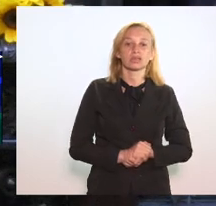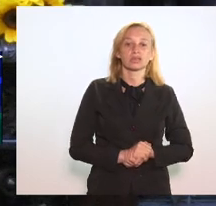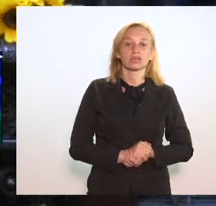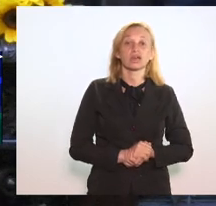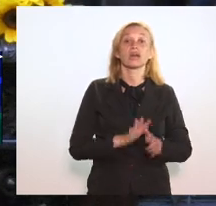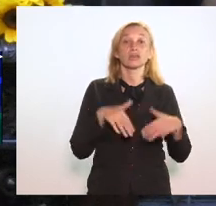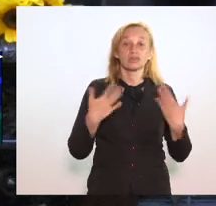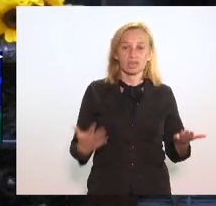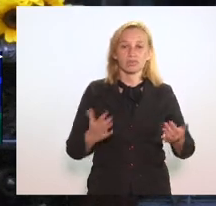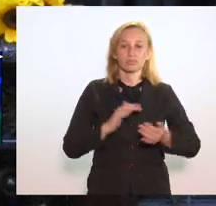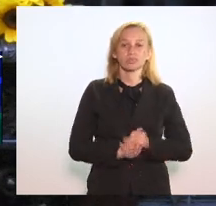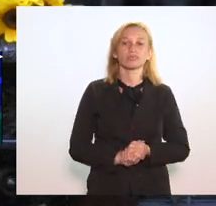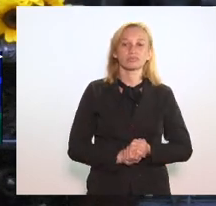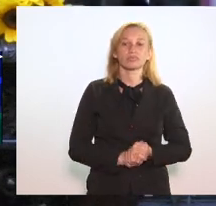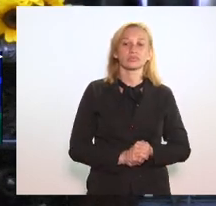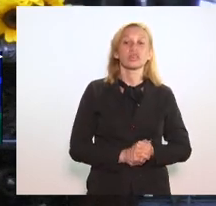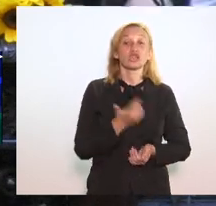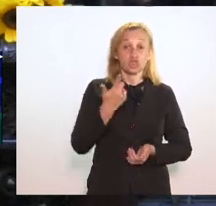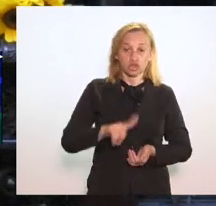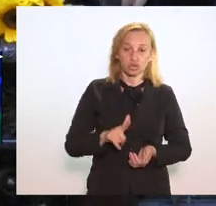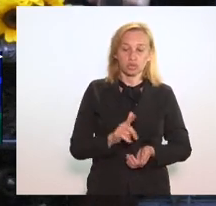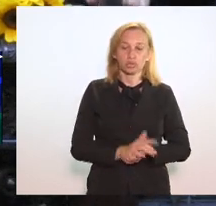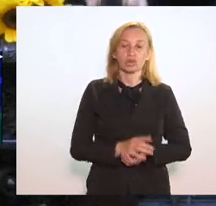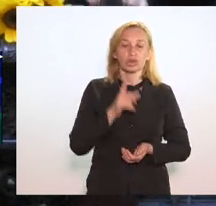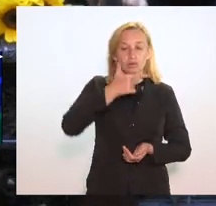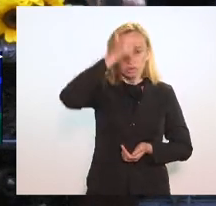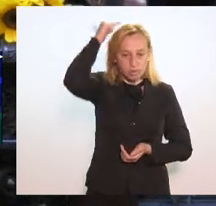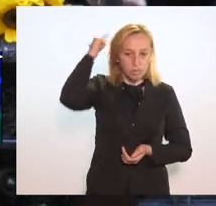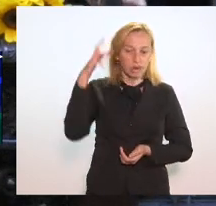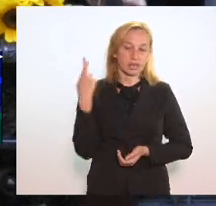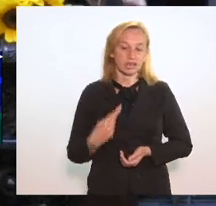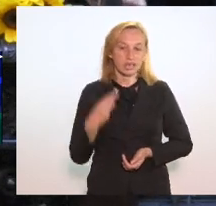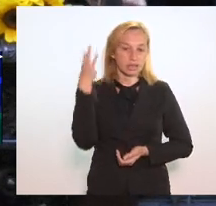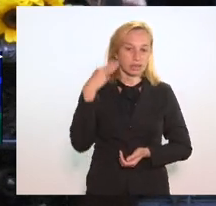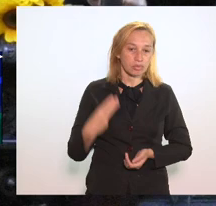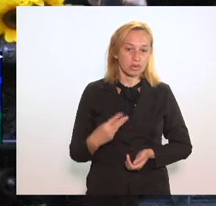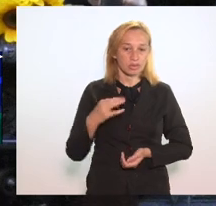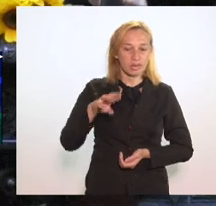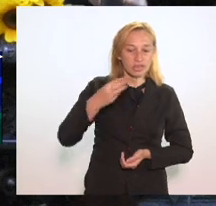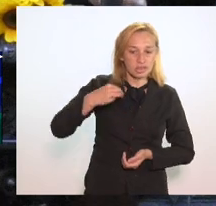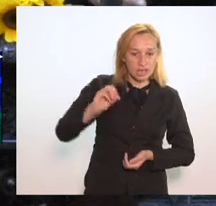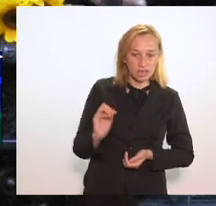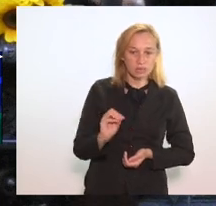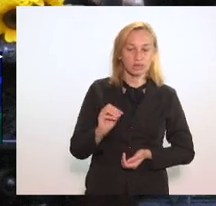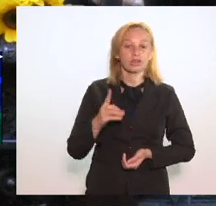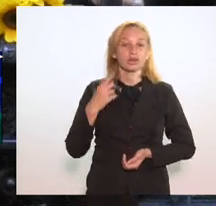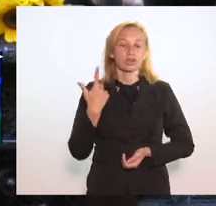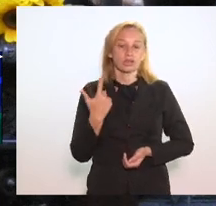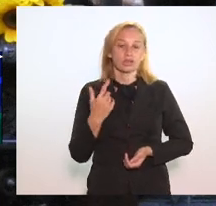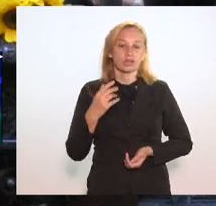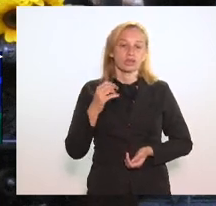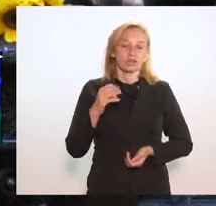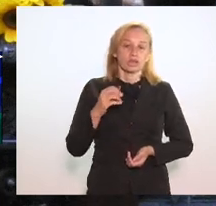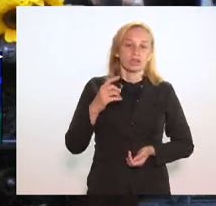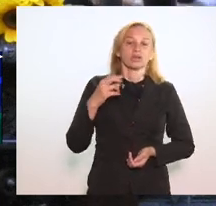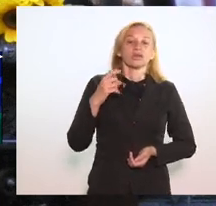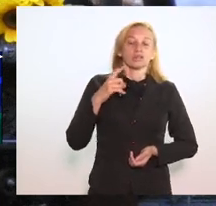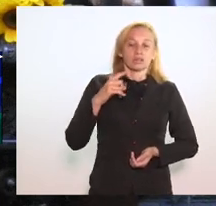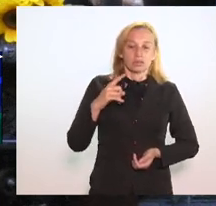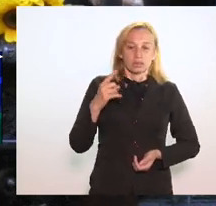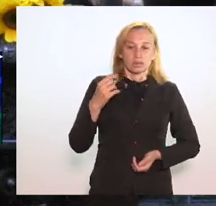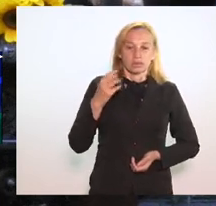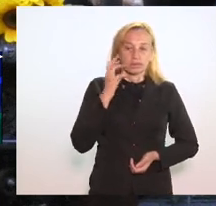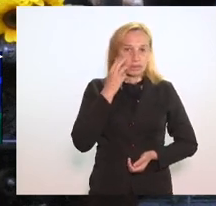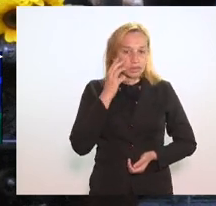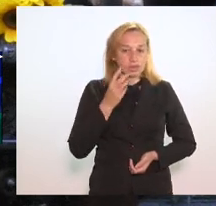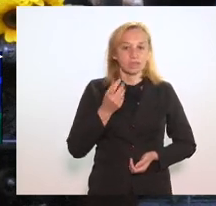então de novo os Paulo Renata Mônica Macedo Lucinha ele o mar Pacheco mim que Marcelo cabeleireiro